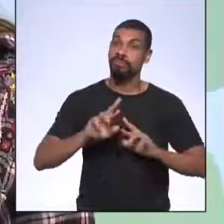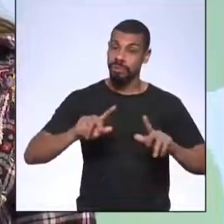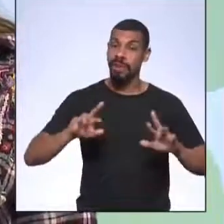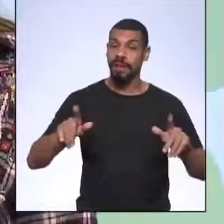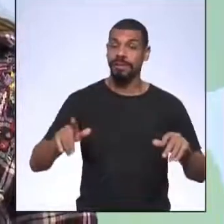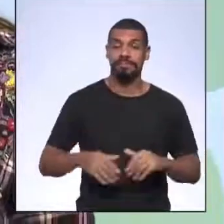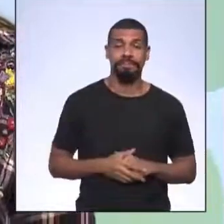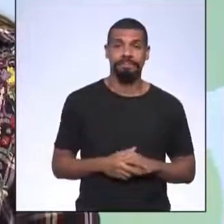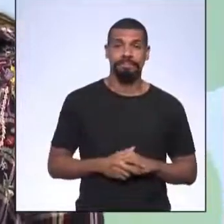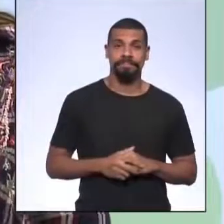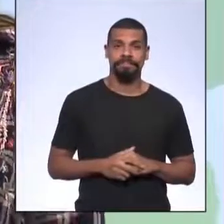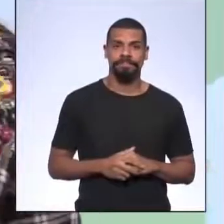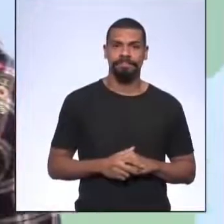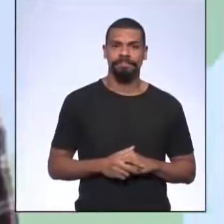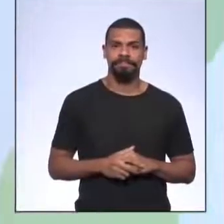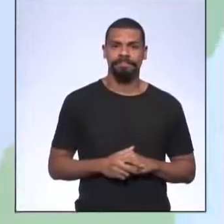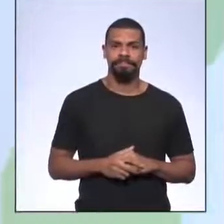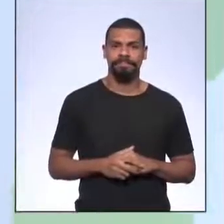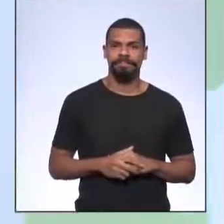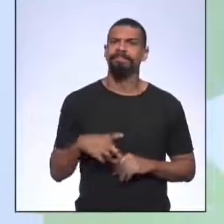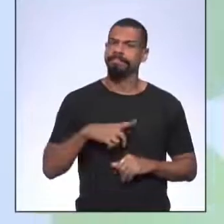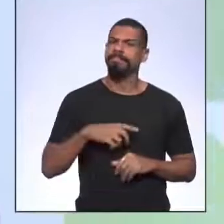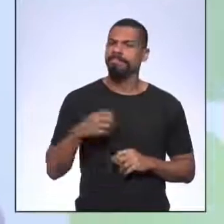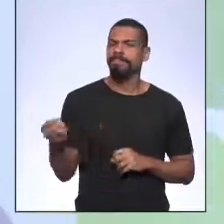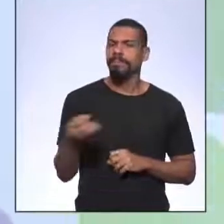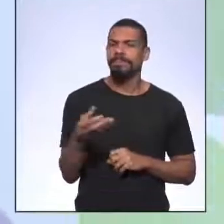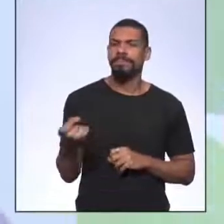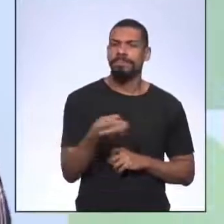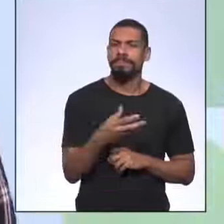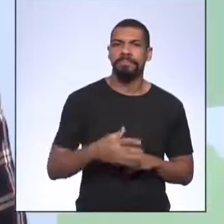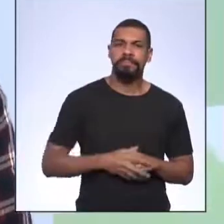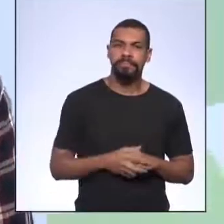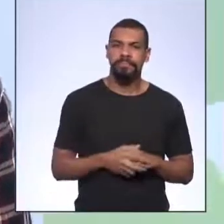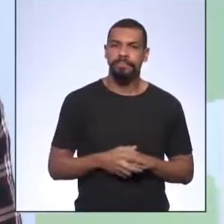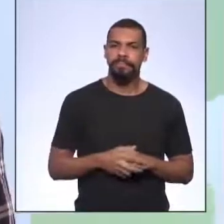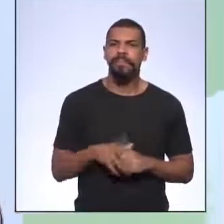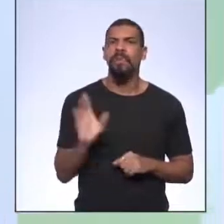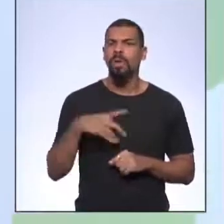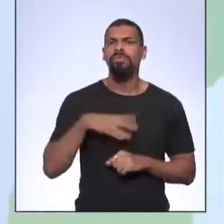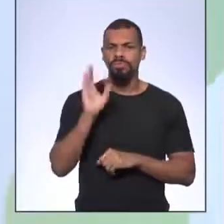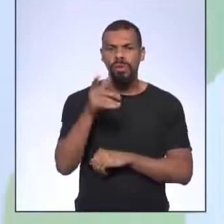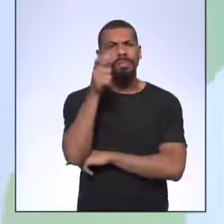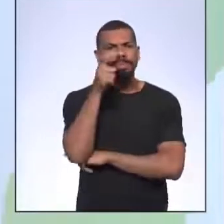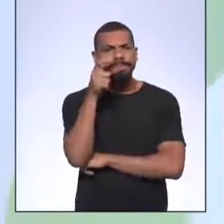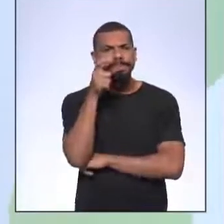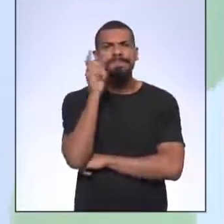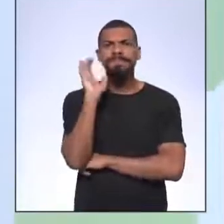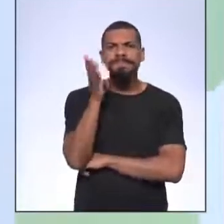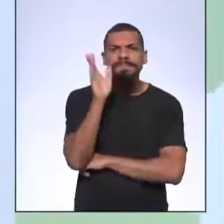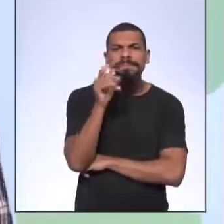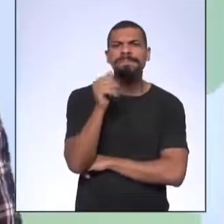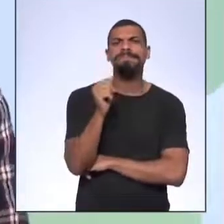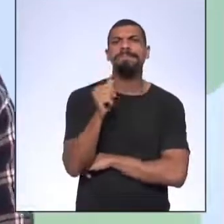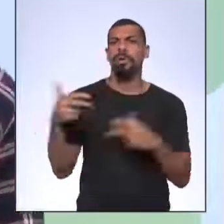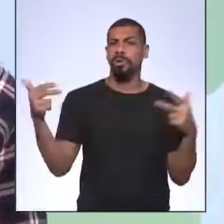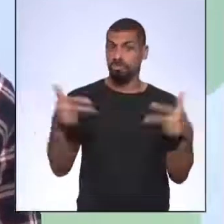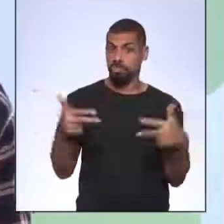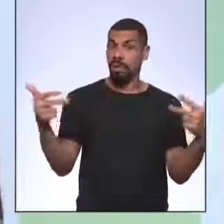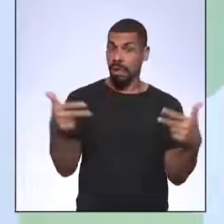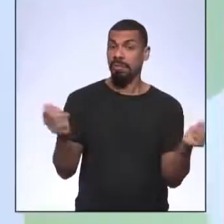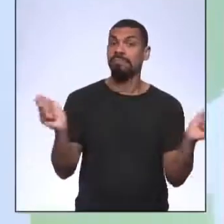diferente mesmo tá com uma roupagem bem moderna bem atual tá eu não consigo já vi né batalha sair disso não